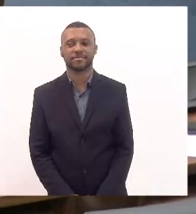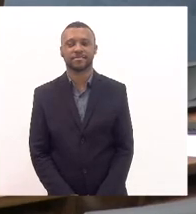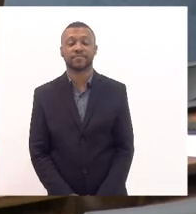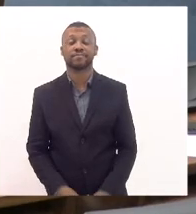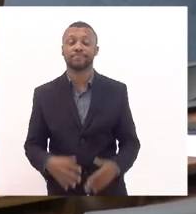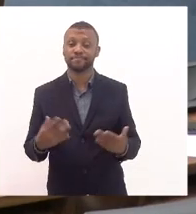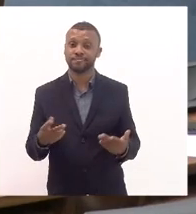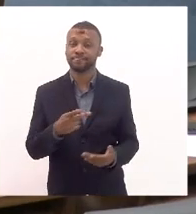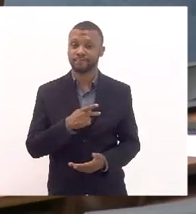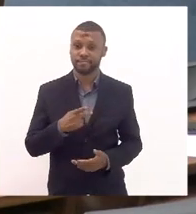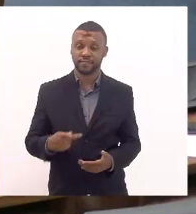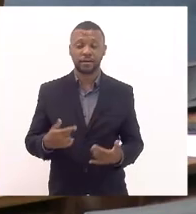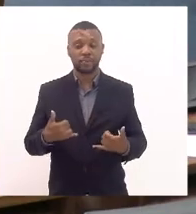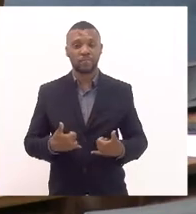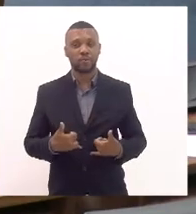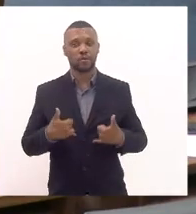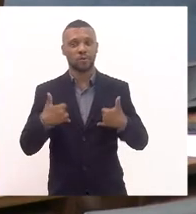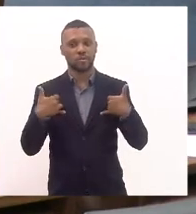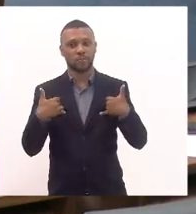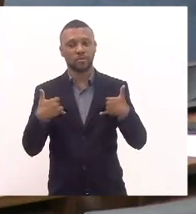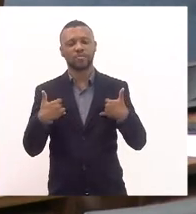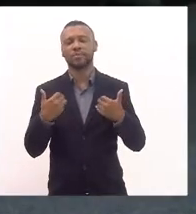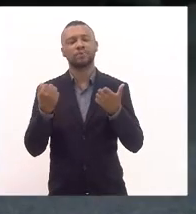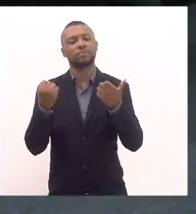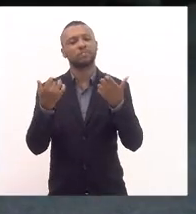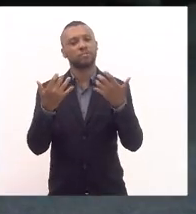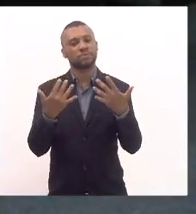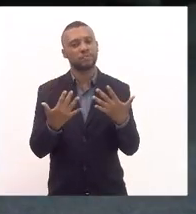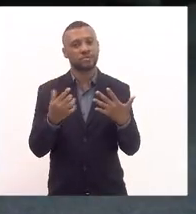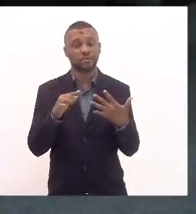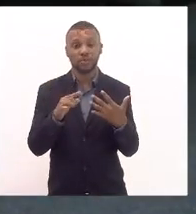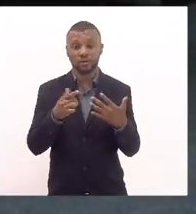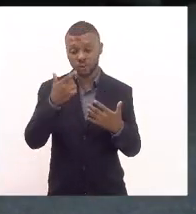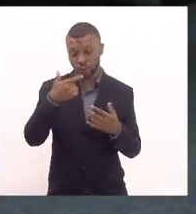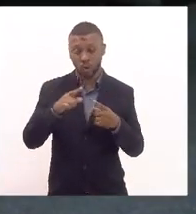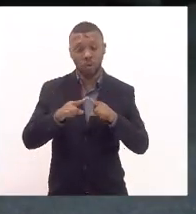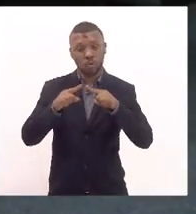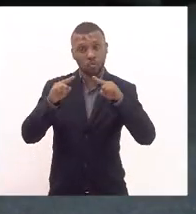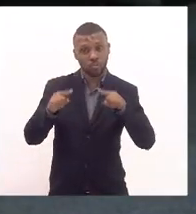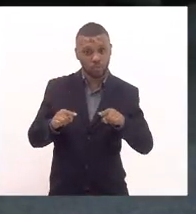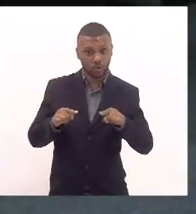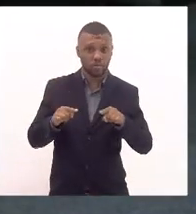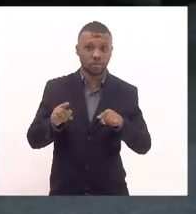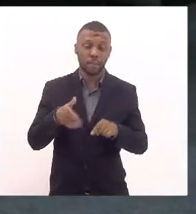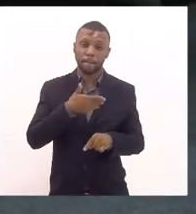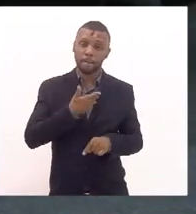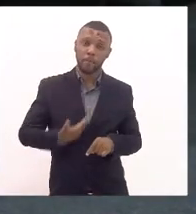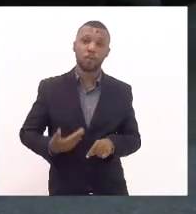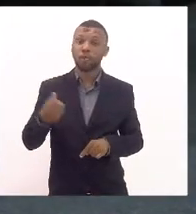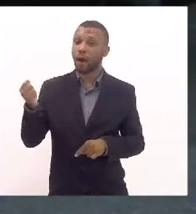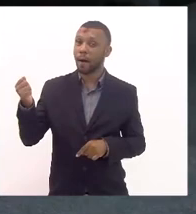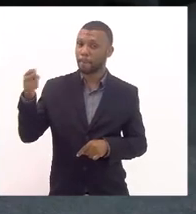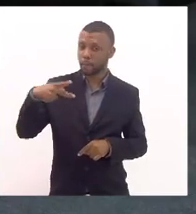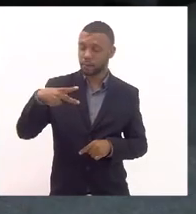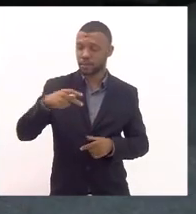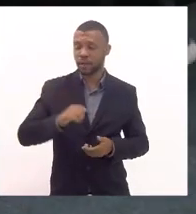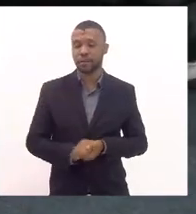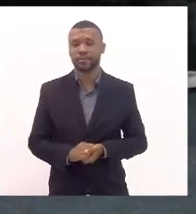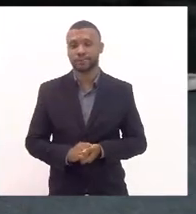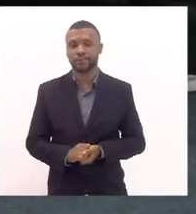o meu orgulho de ser funcionário público inativo o e